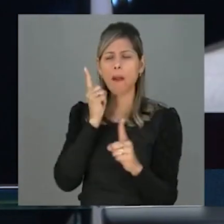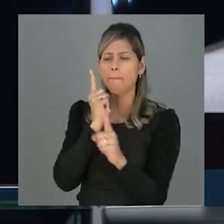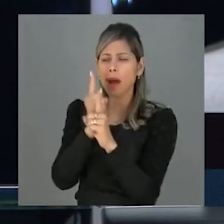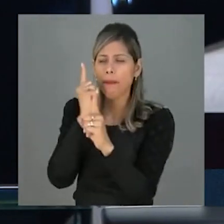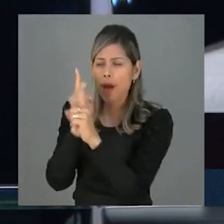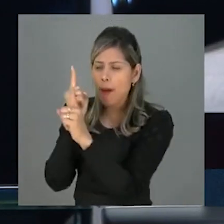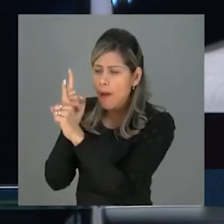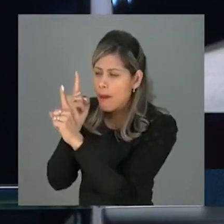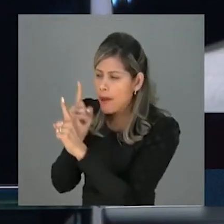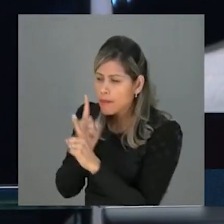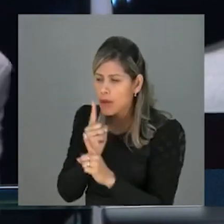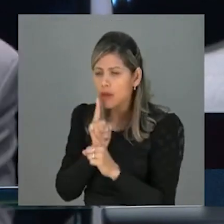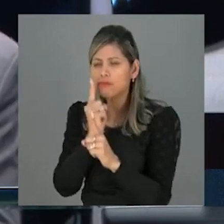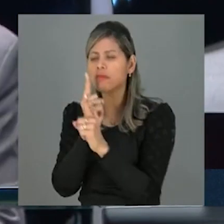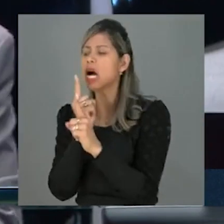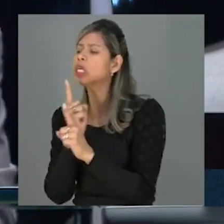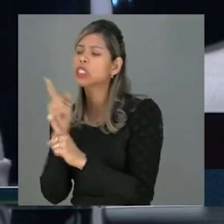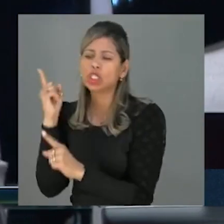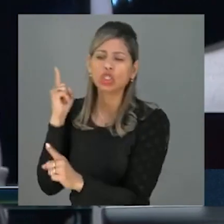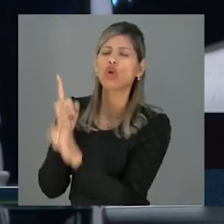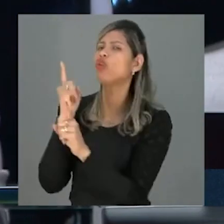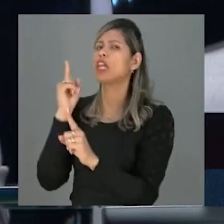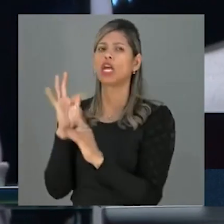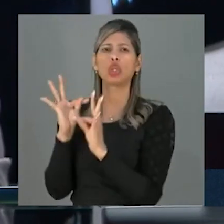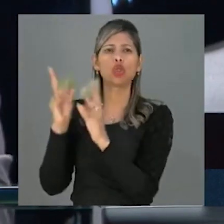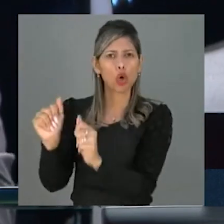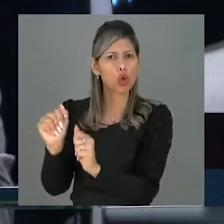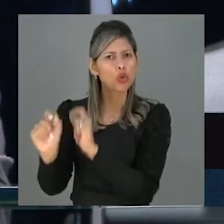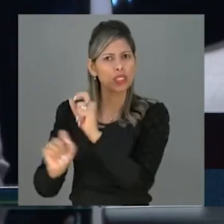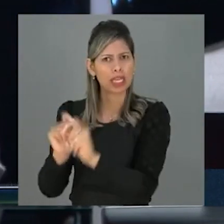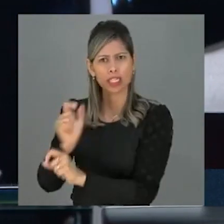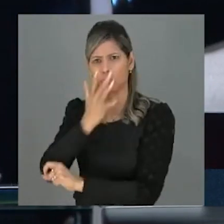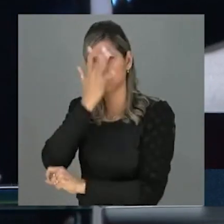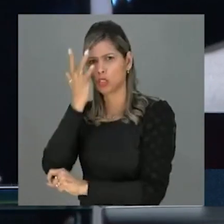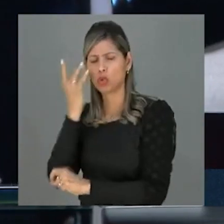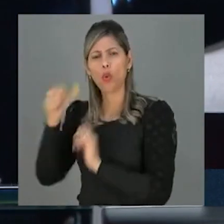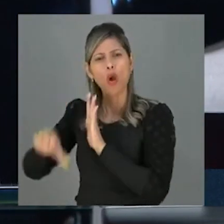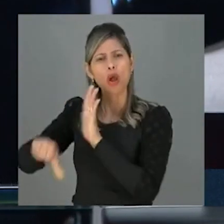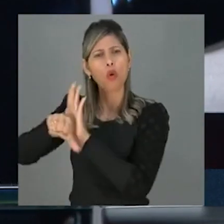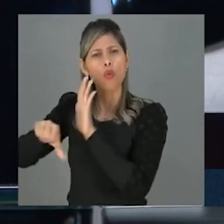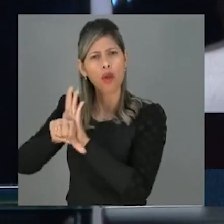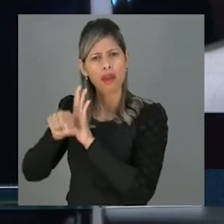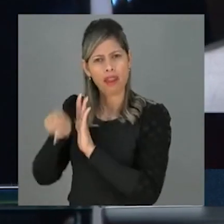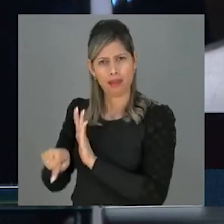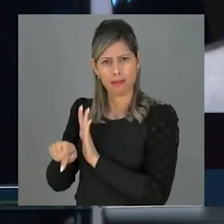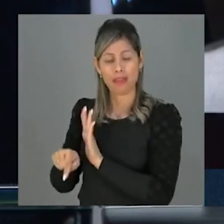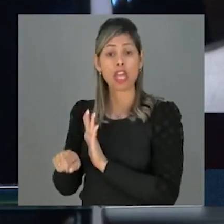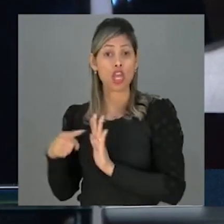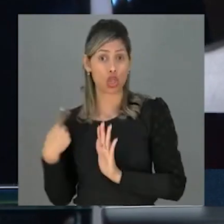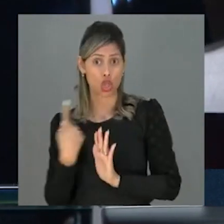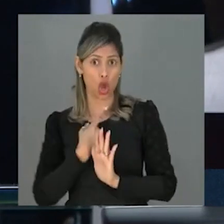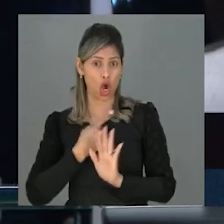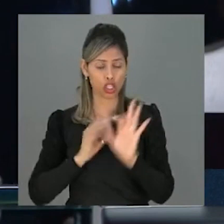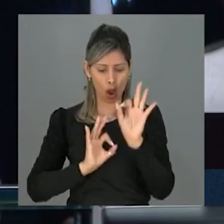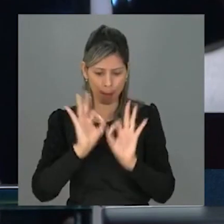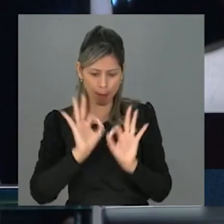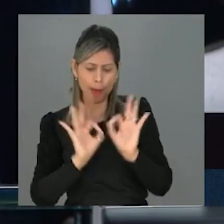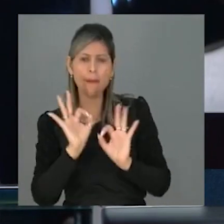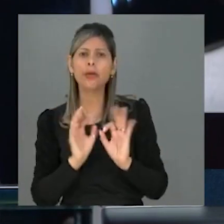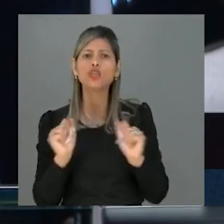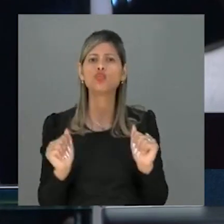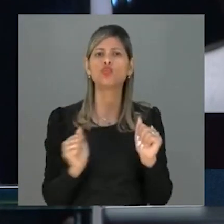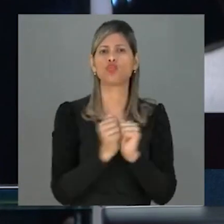representá-los junto ao Ministério Público Federal. Ao mesmo tempo, servidores